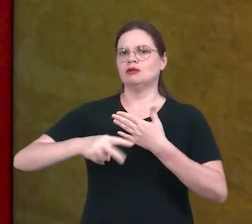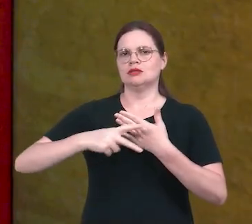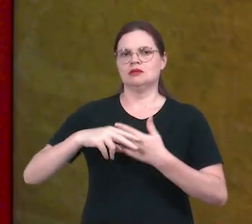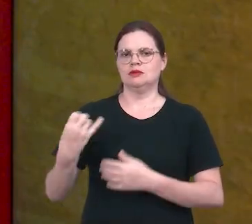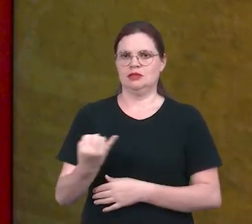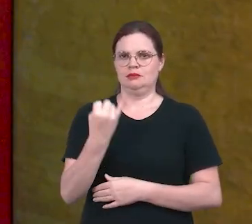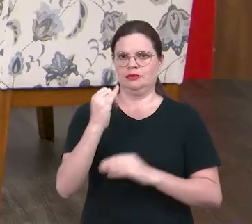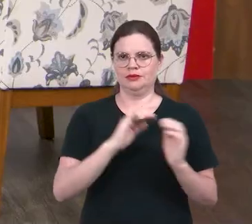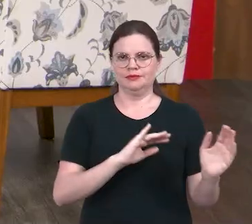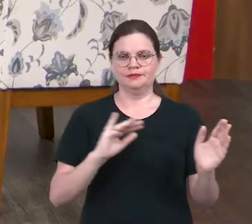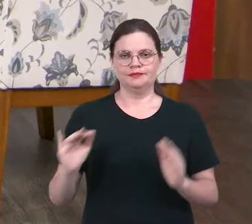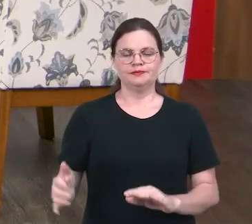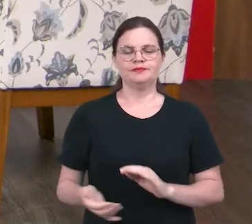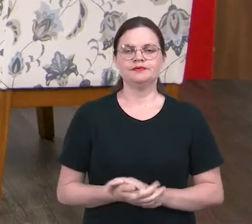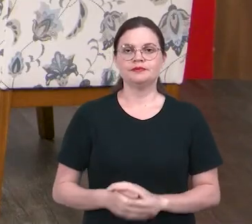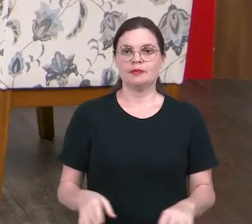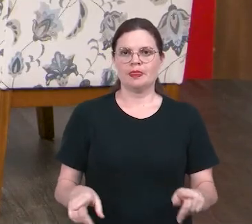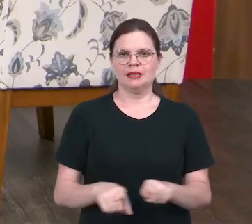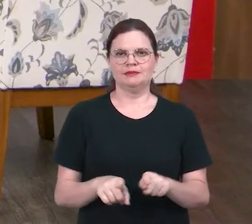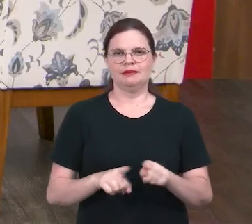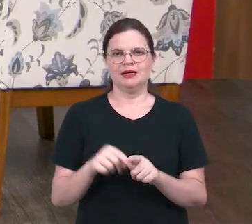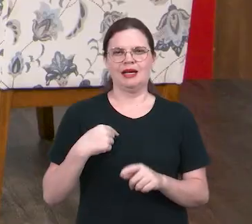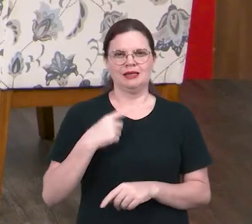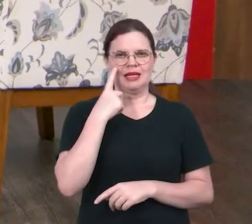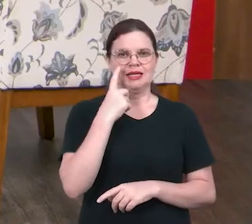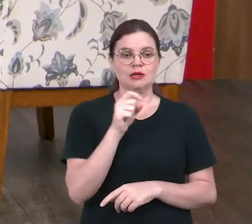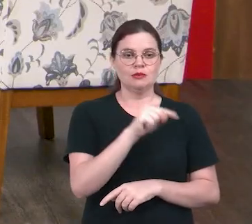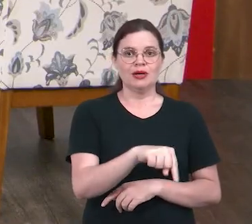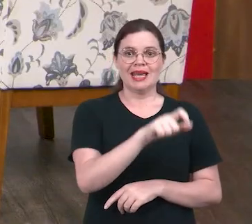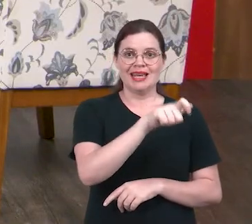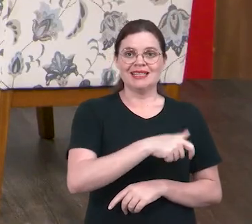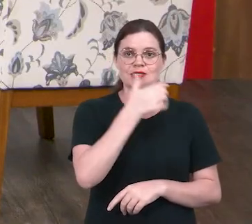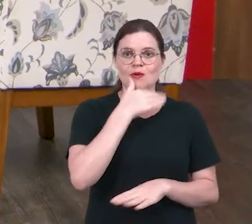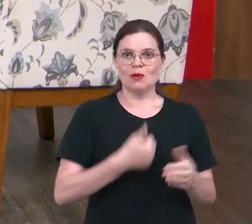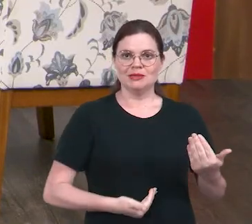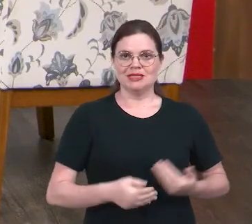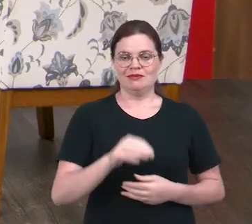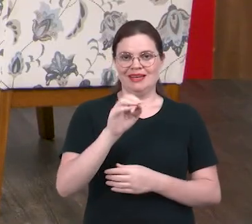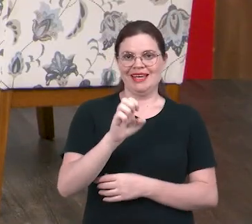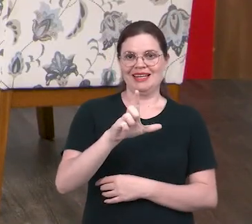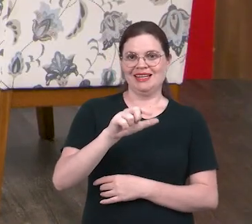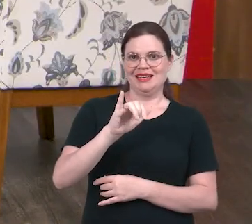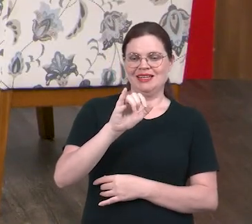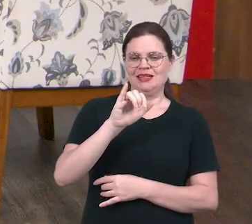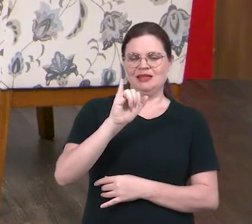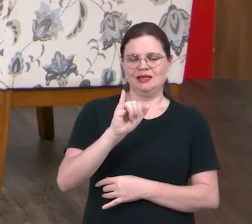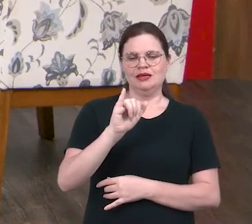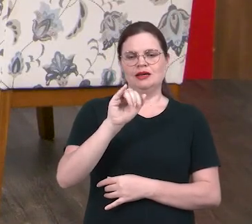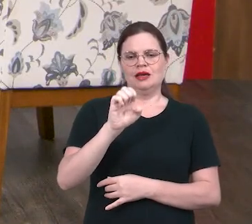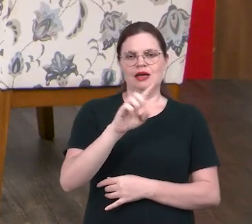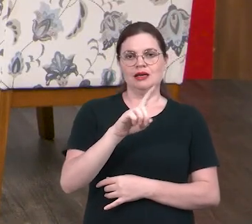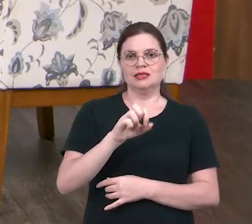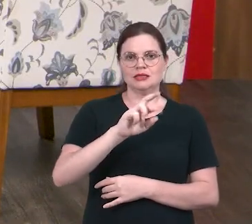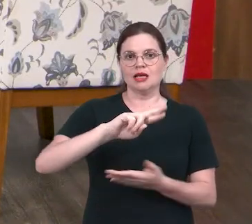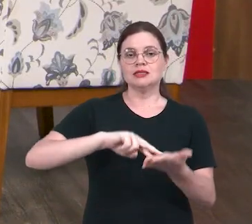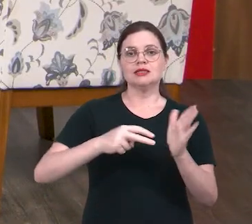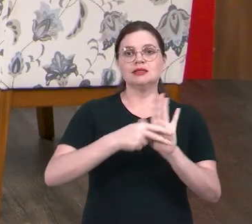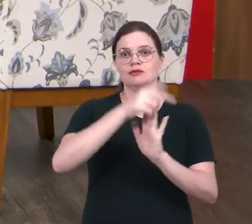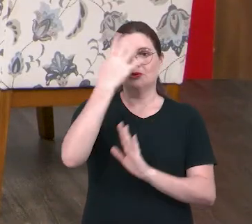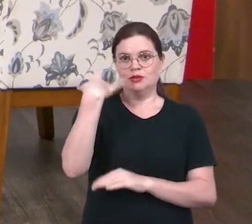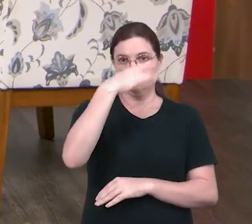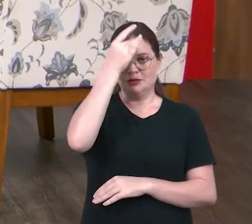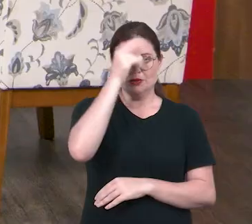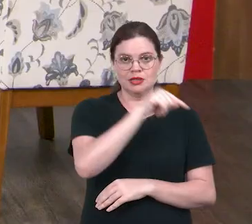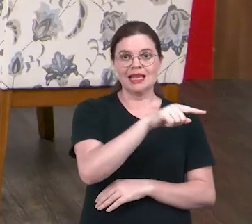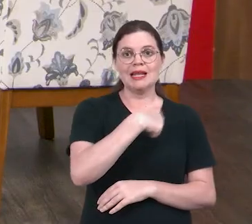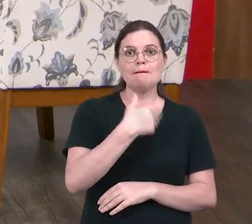né? Interessante que o sinal que Eliezer pede, porque Eliezer é tipo do Espírito Santo, mas tudo é um plano do Pai.